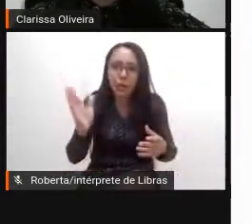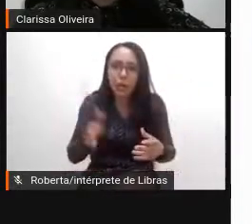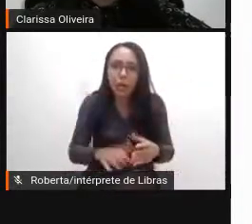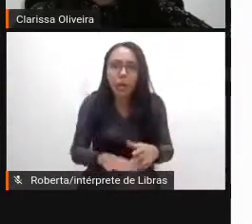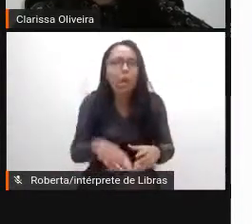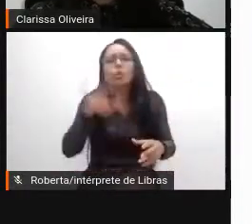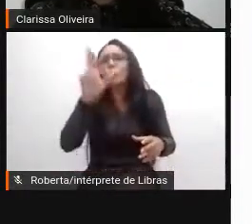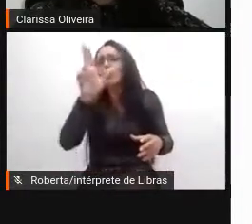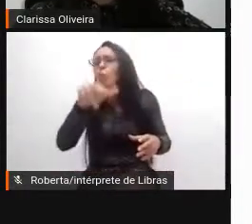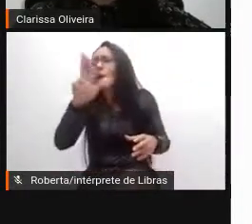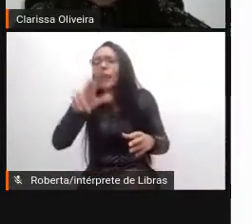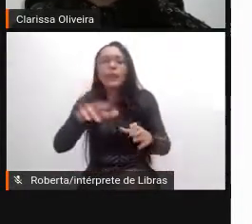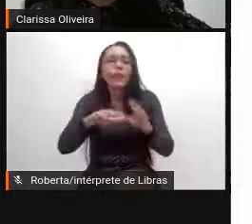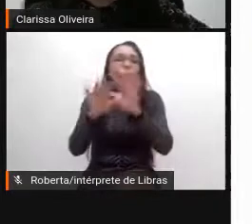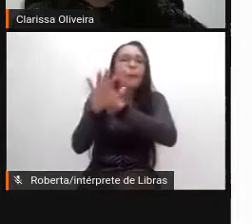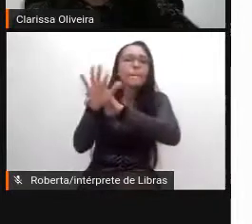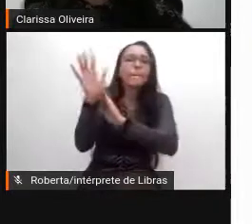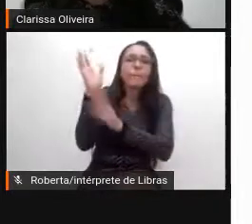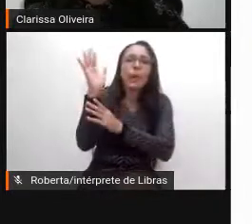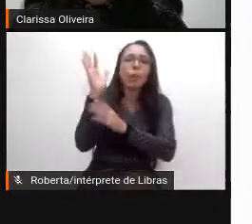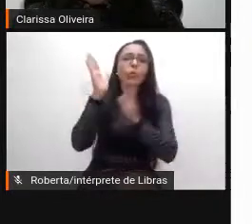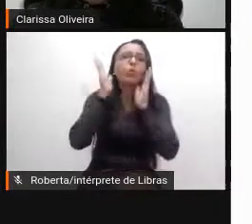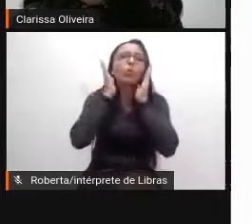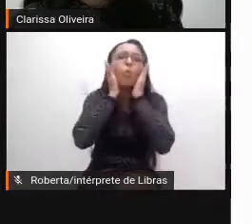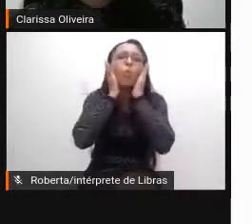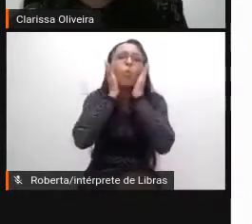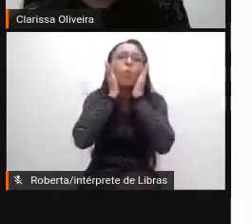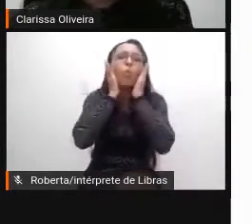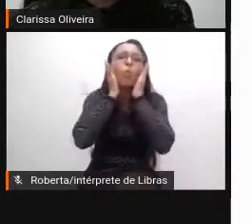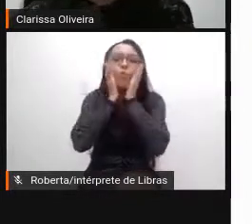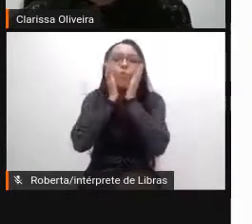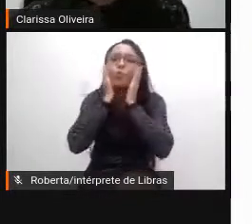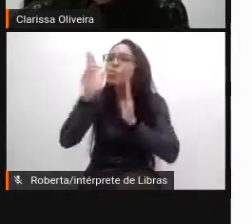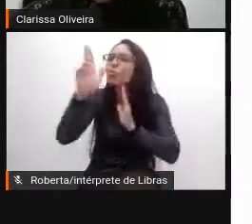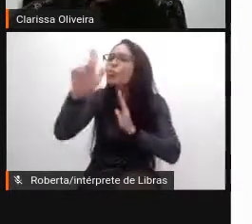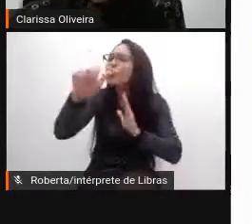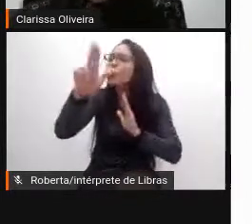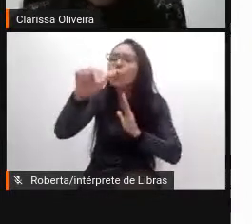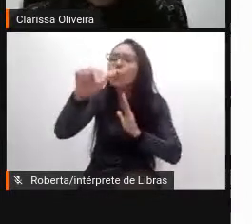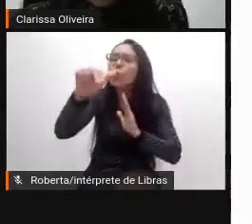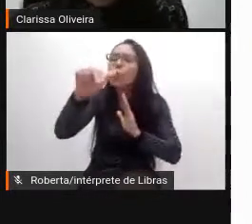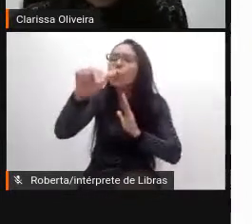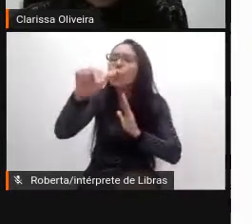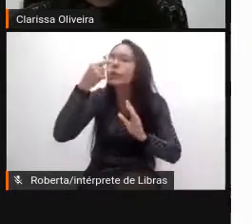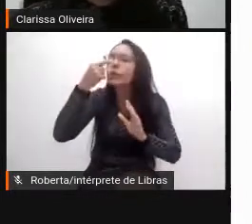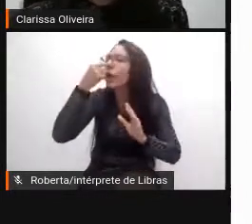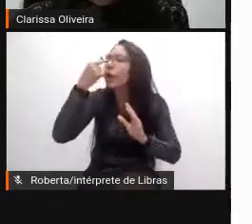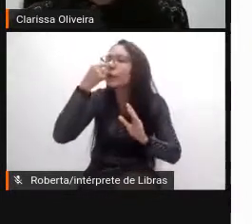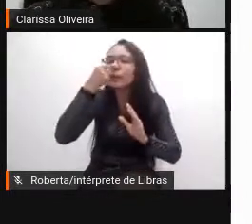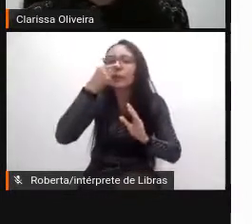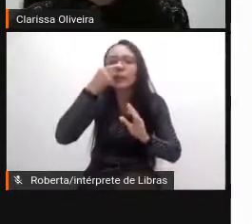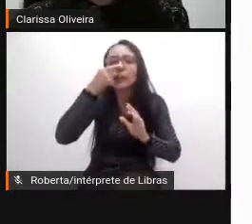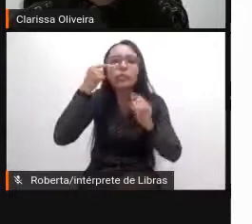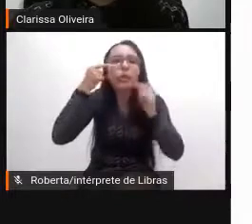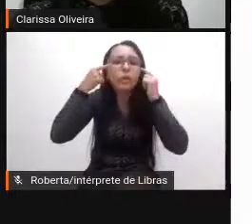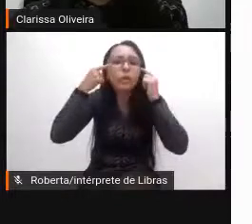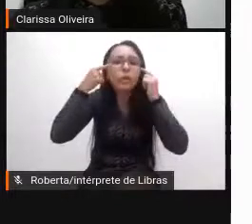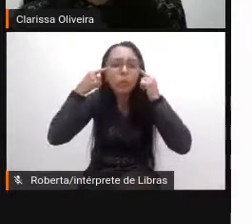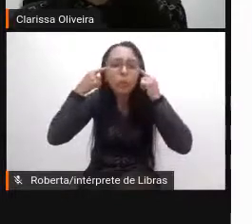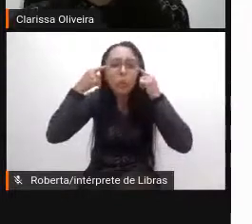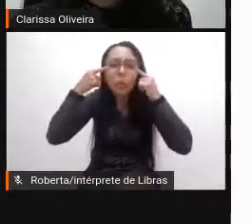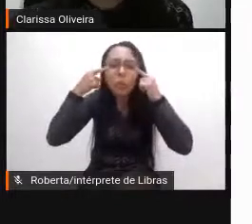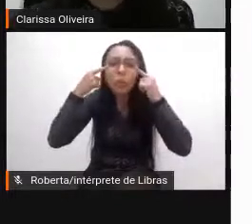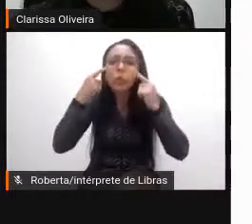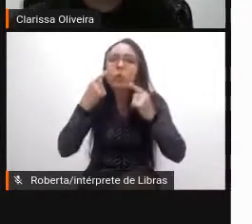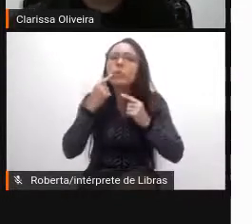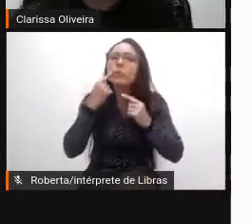mãos ao rosto, nem o nariz, nem os olhos, nem a boca.